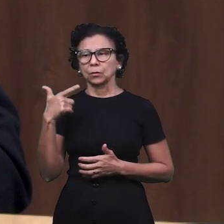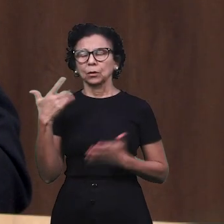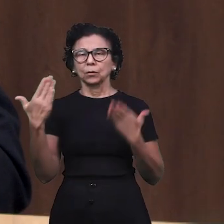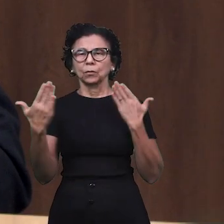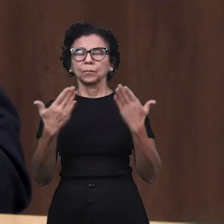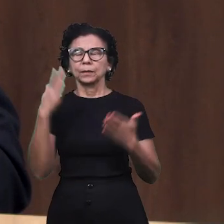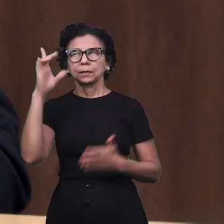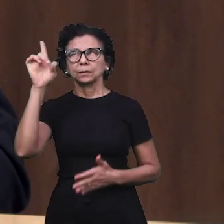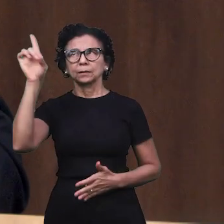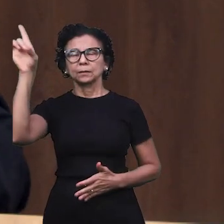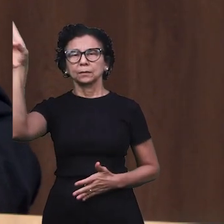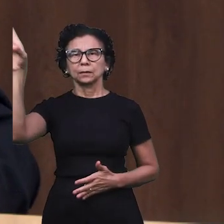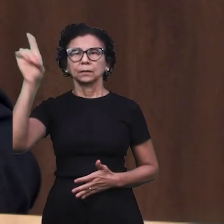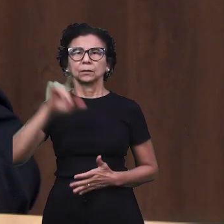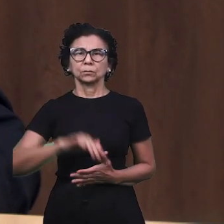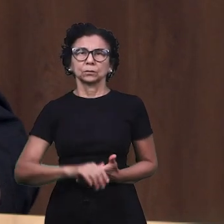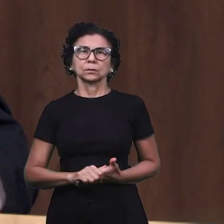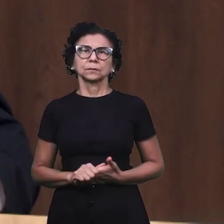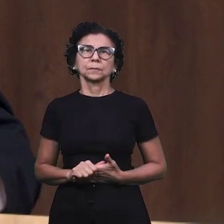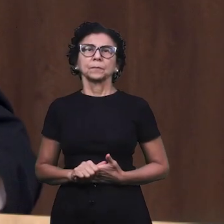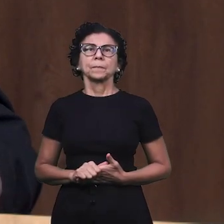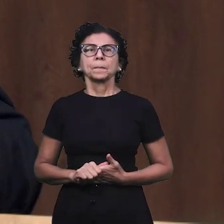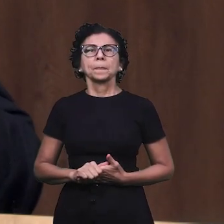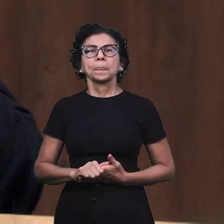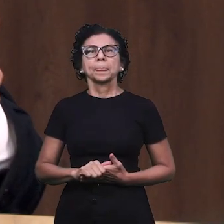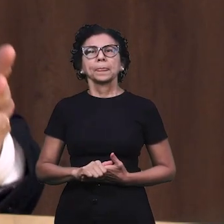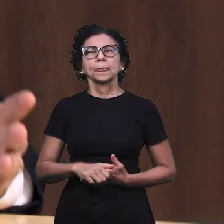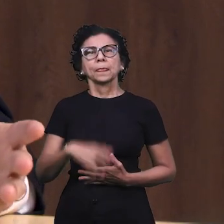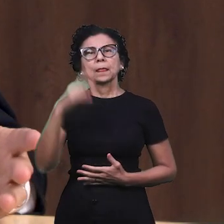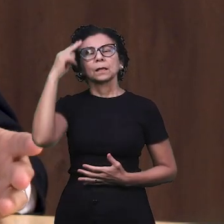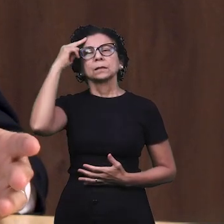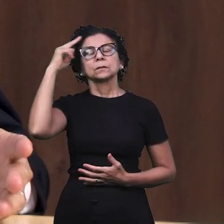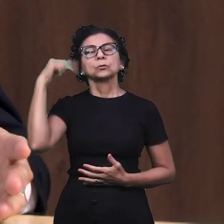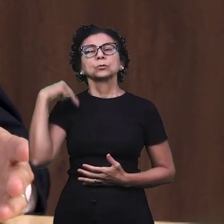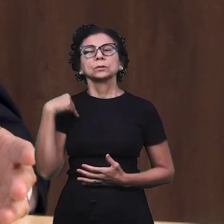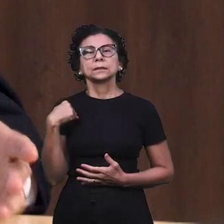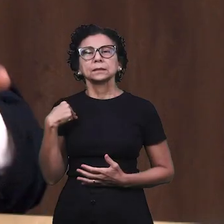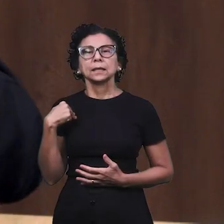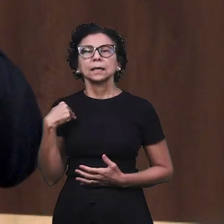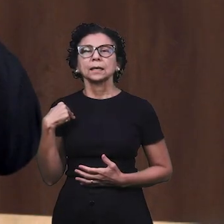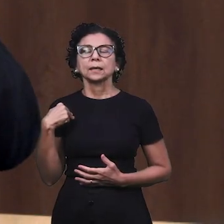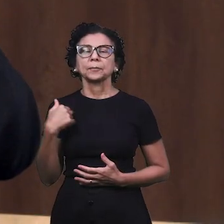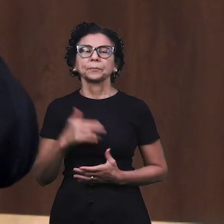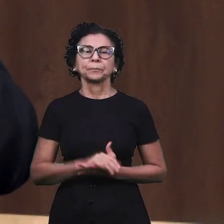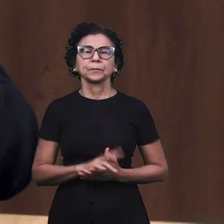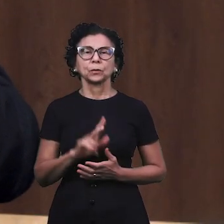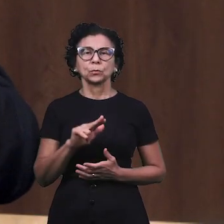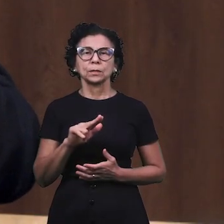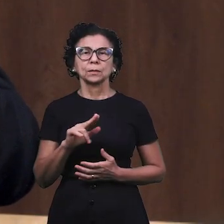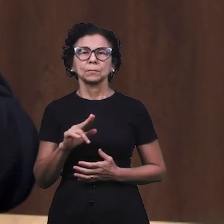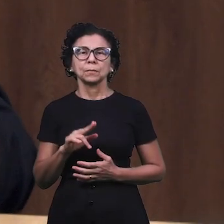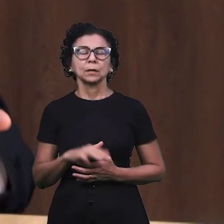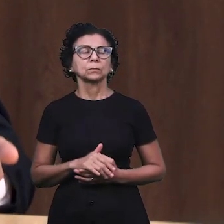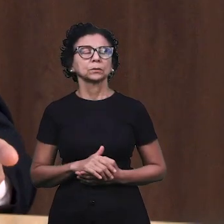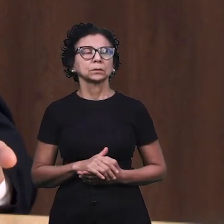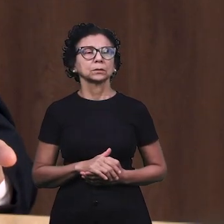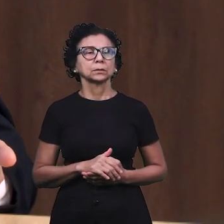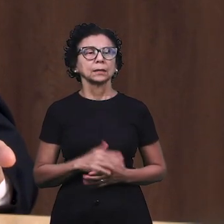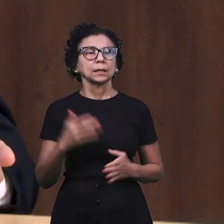de José estiveram com José no Egito pela primeira vez, José fez questão de perguntar